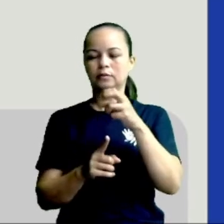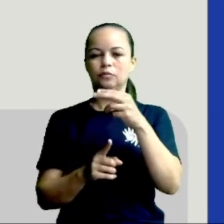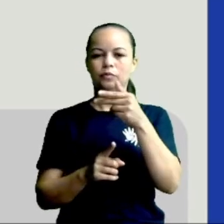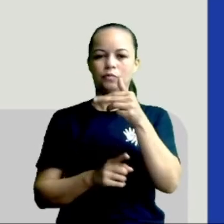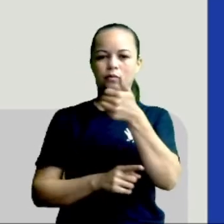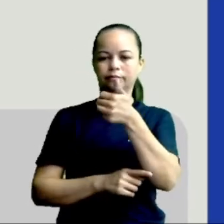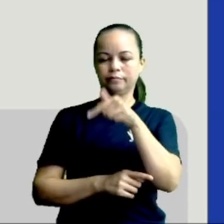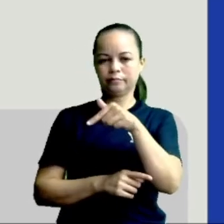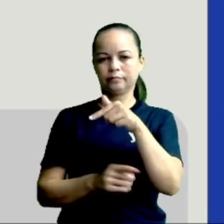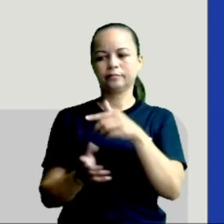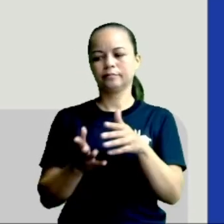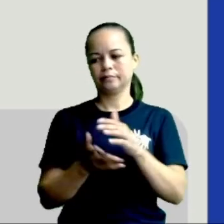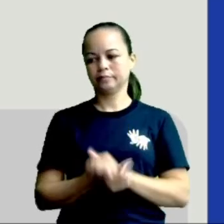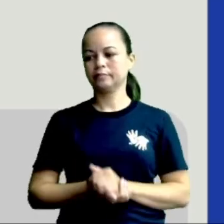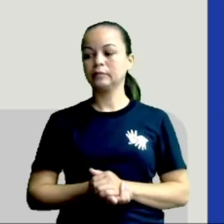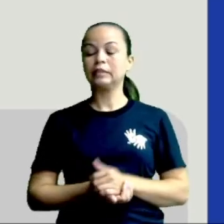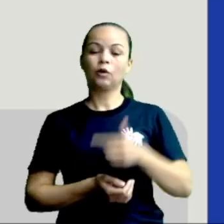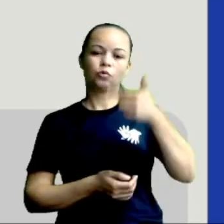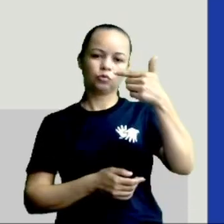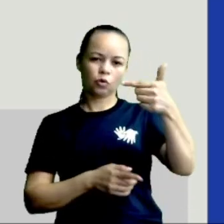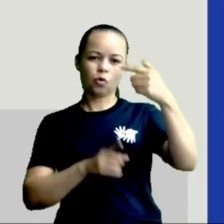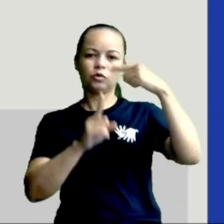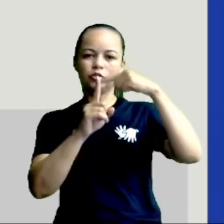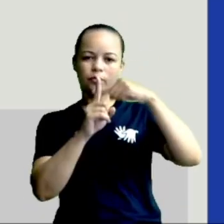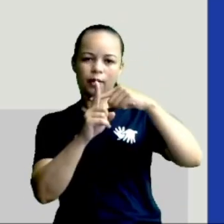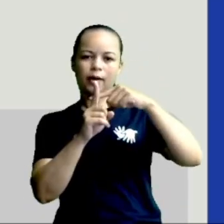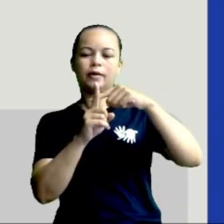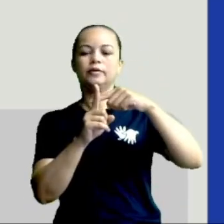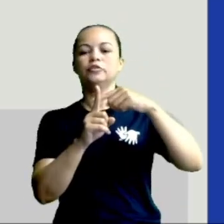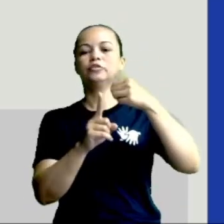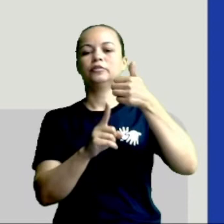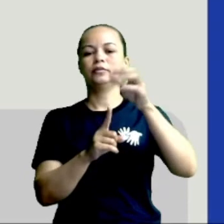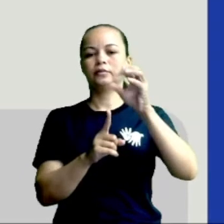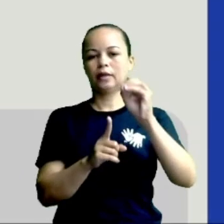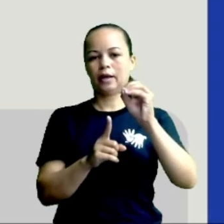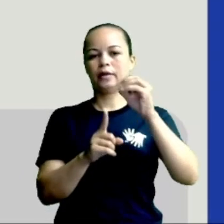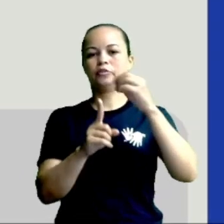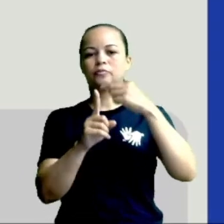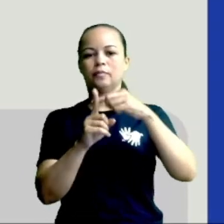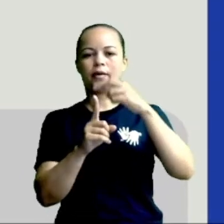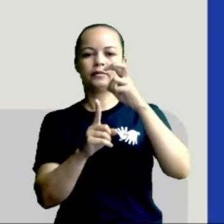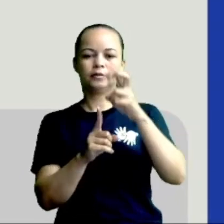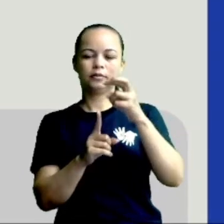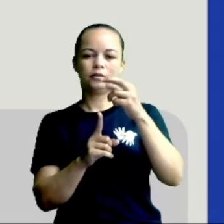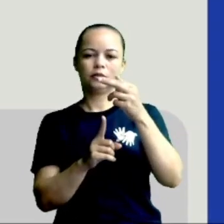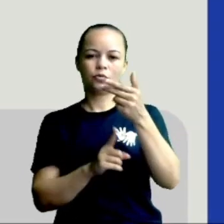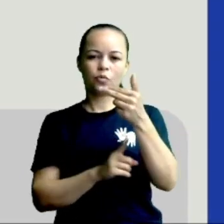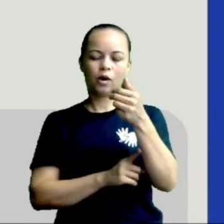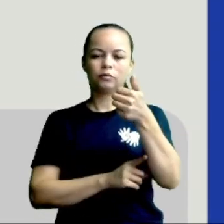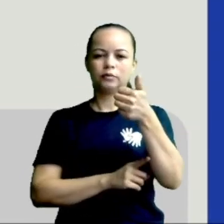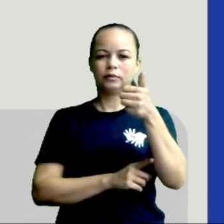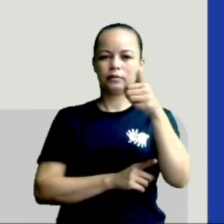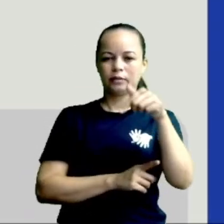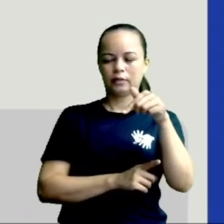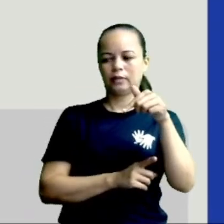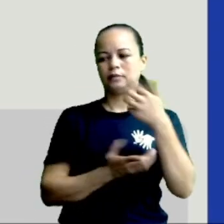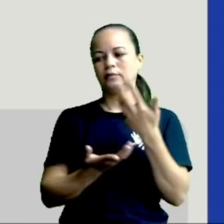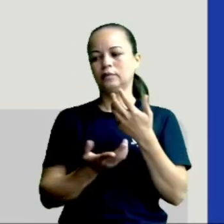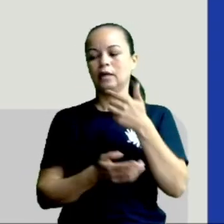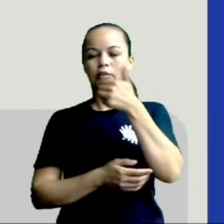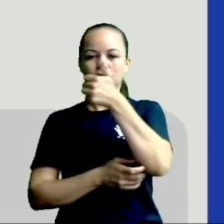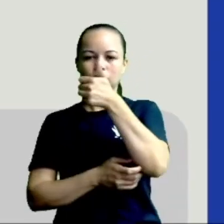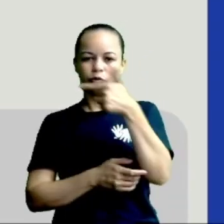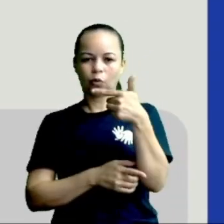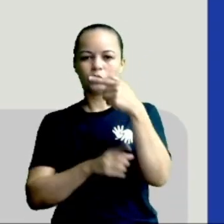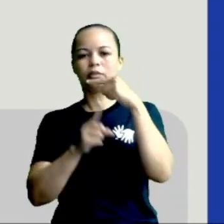2 + 10 + 5 = 17 aumentei do lado eu aumento do a professora